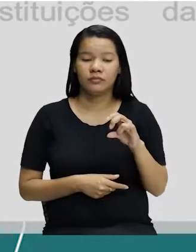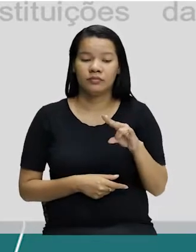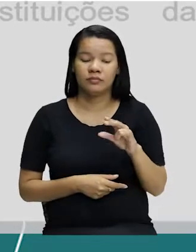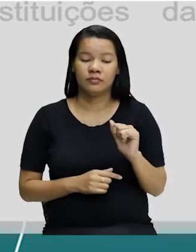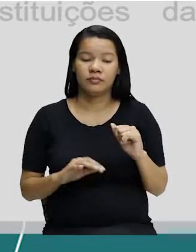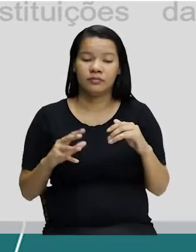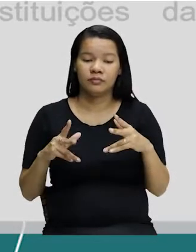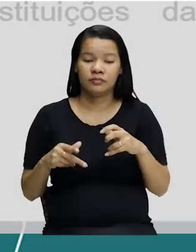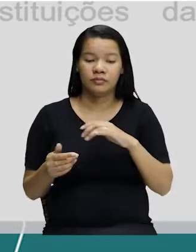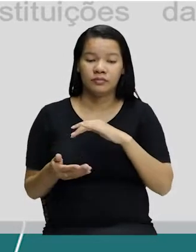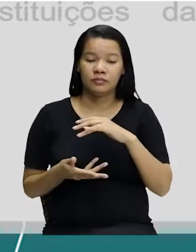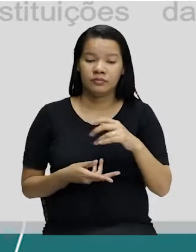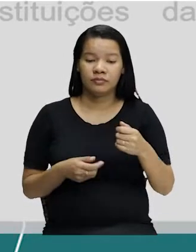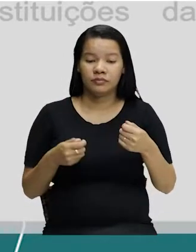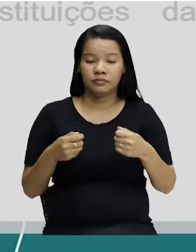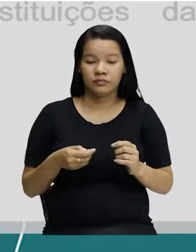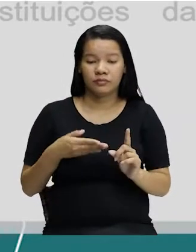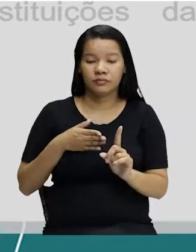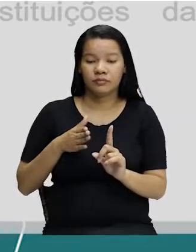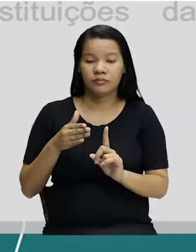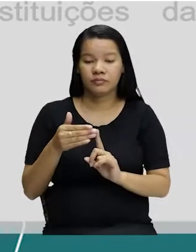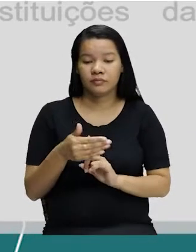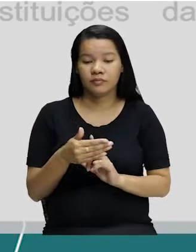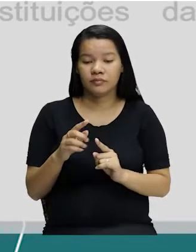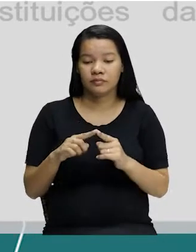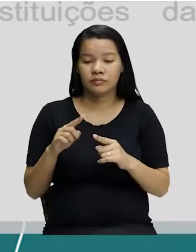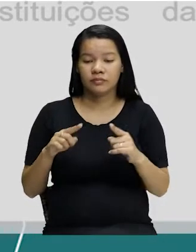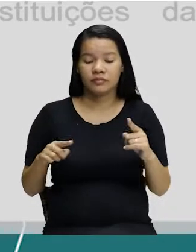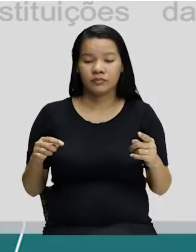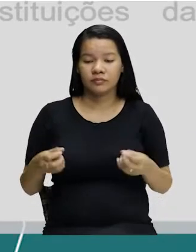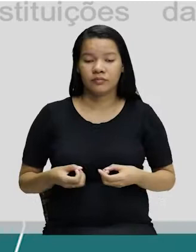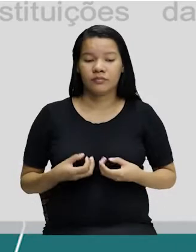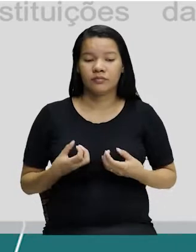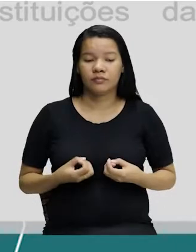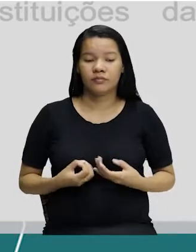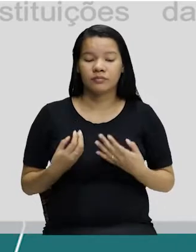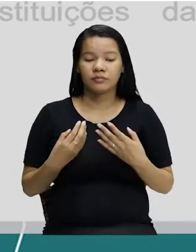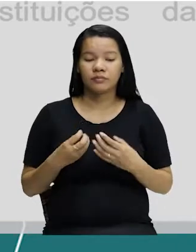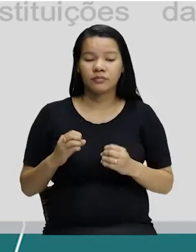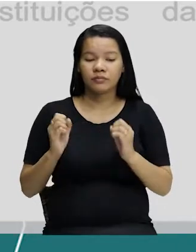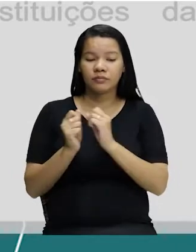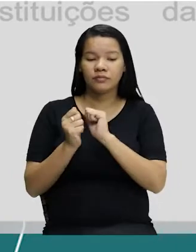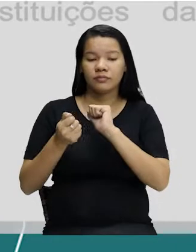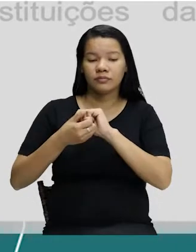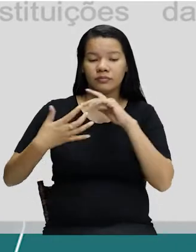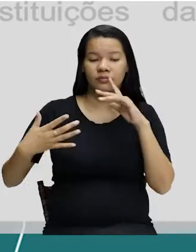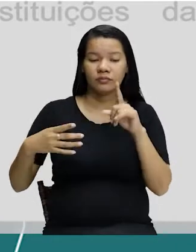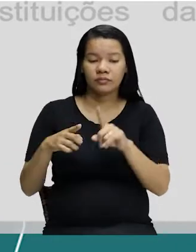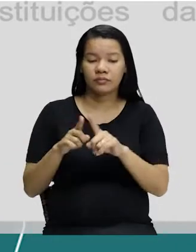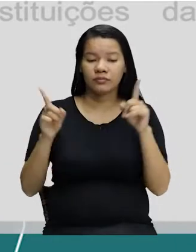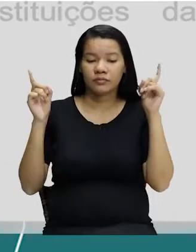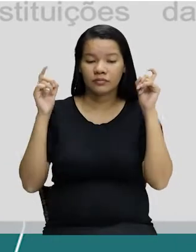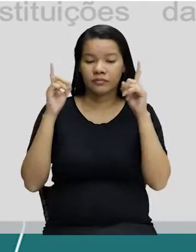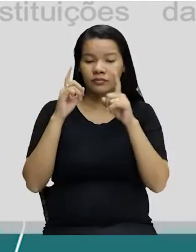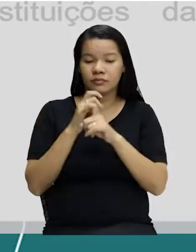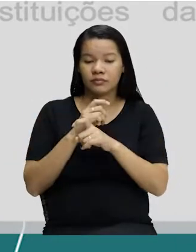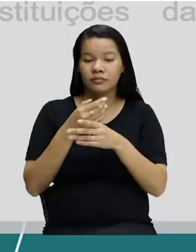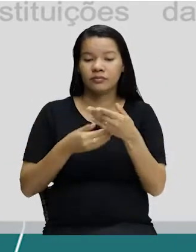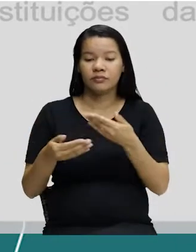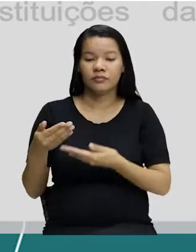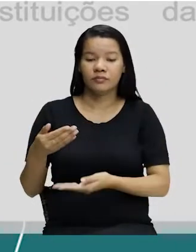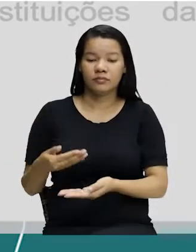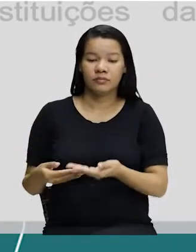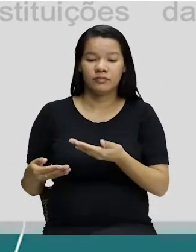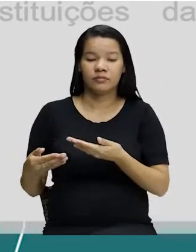a produção de bombas e a dificuldade de disposição do mesmo, dado seu efeito no meio ambiente,